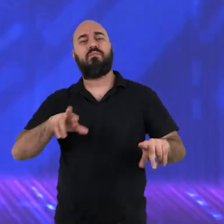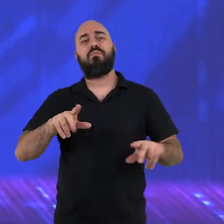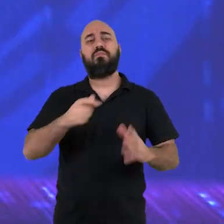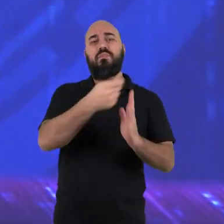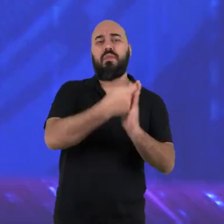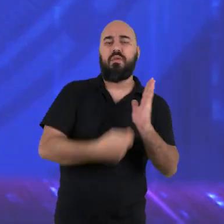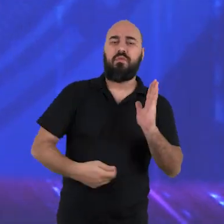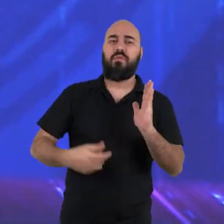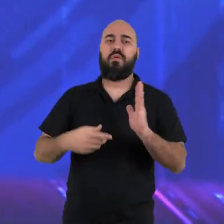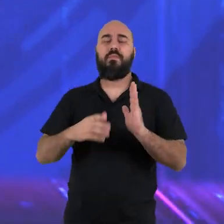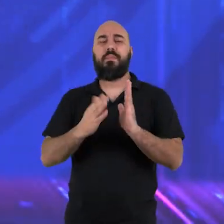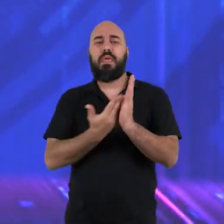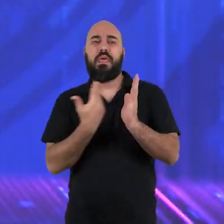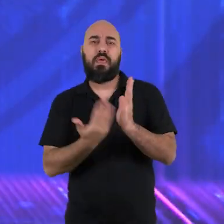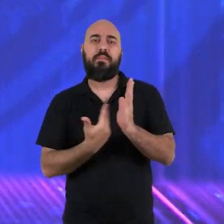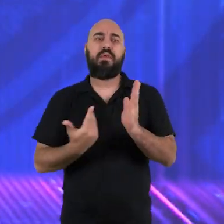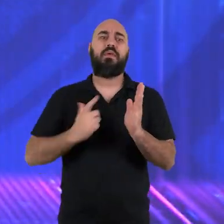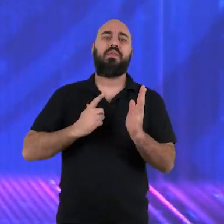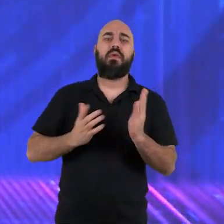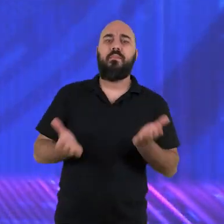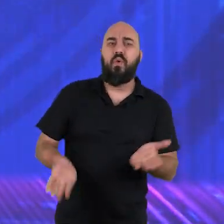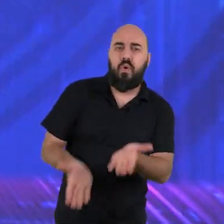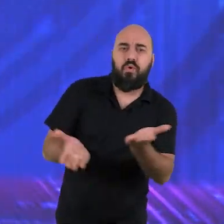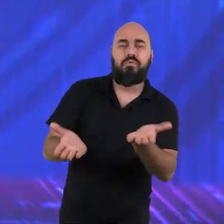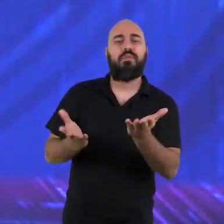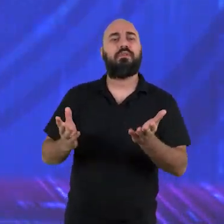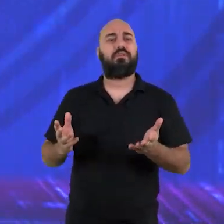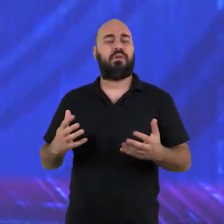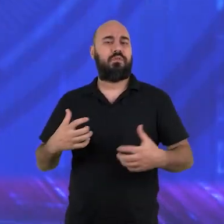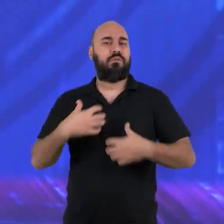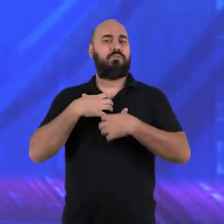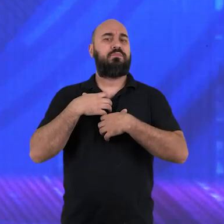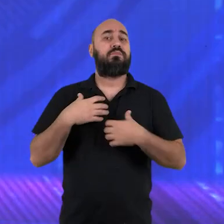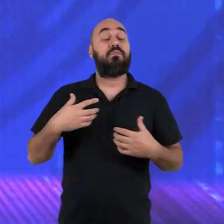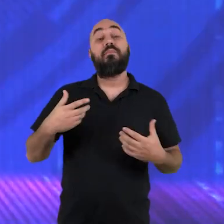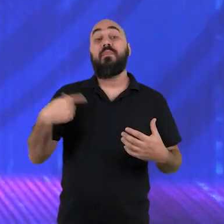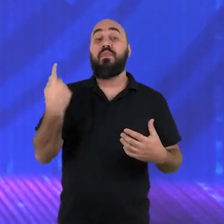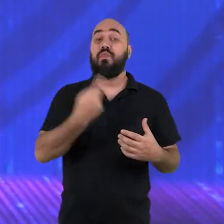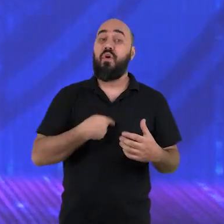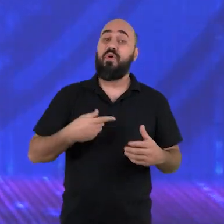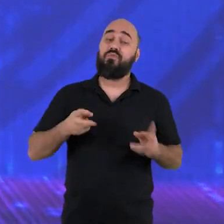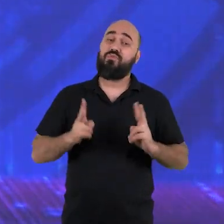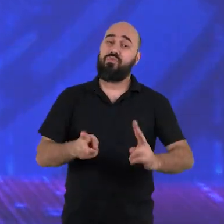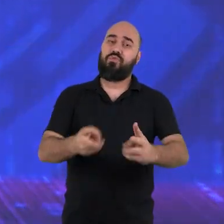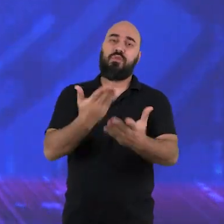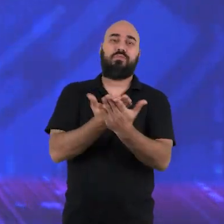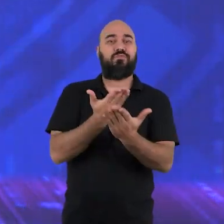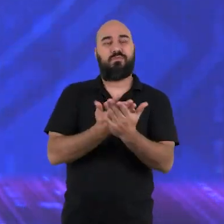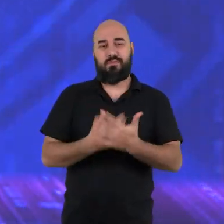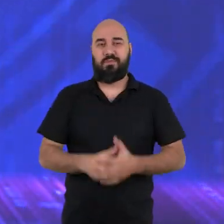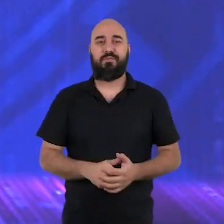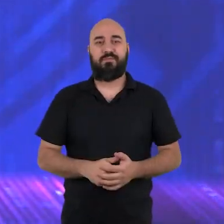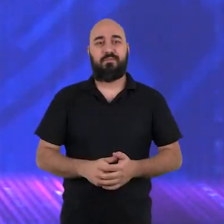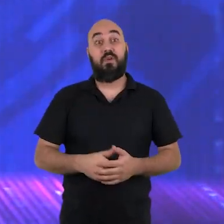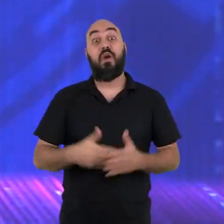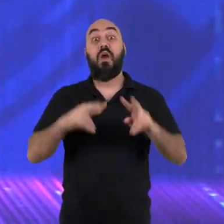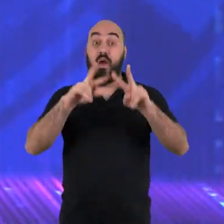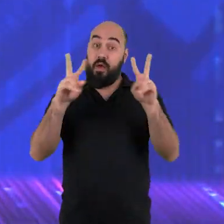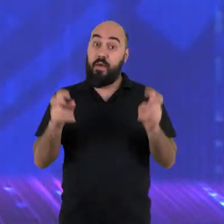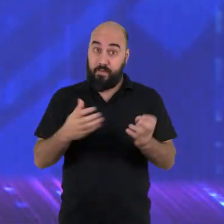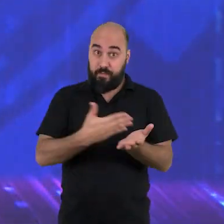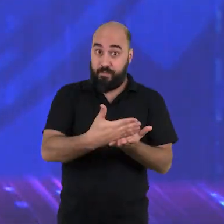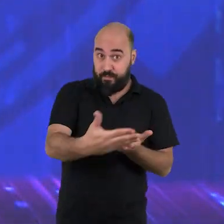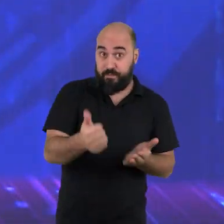com um texto da Bíblia, uma mensagem de motivação, de ânimo para a sua jornada espiritual. Bom, vamos ao tema,